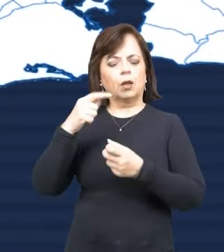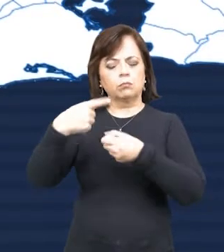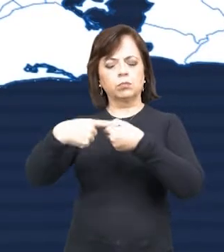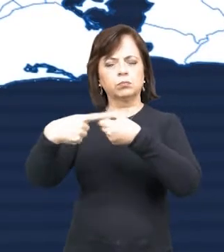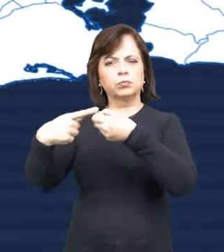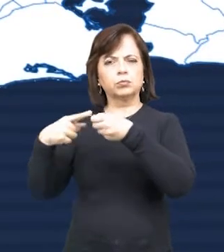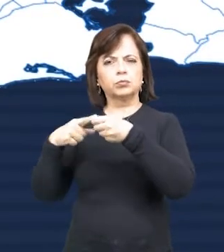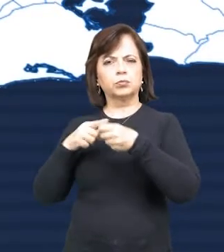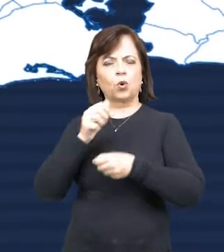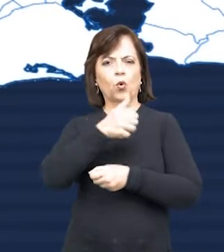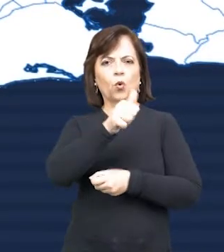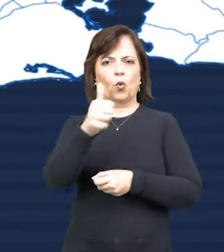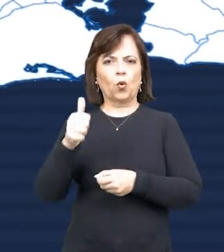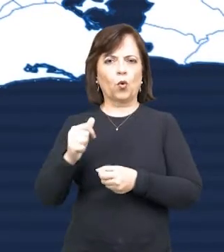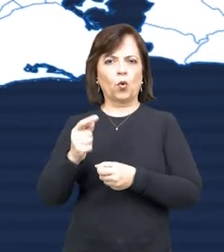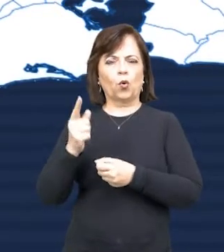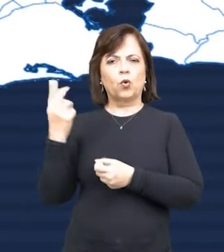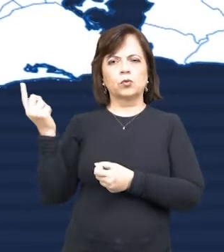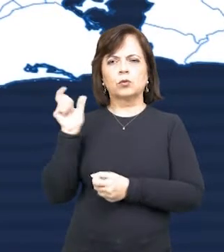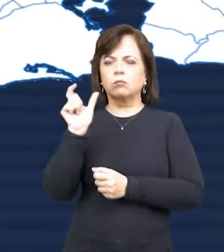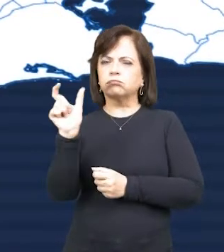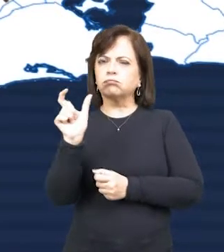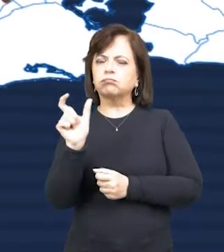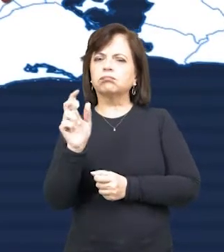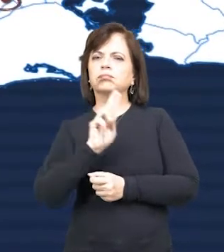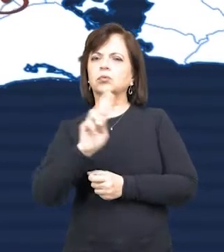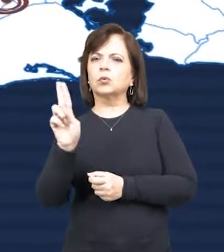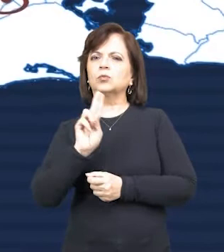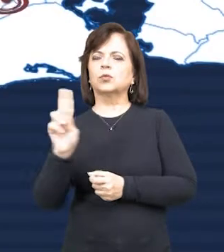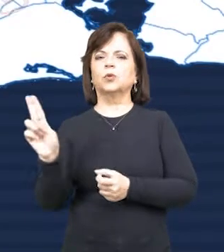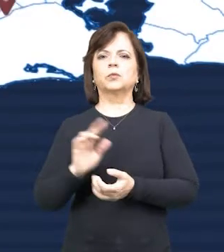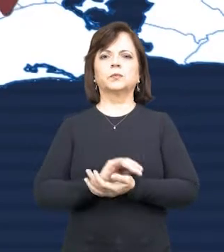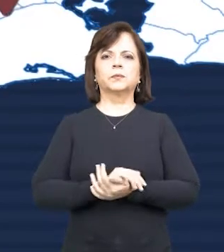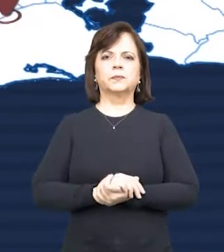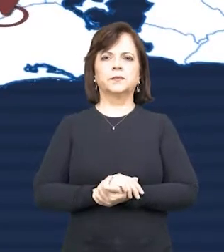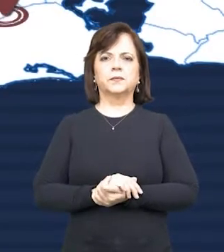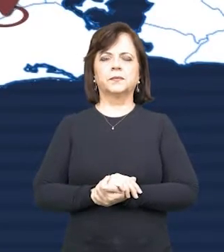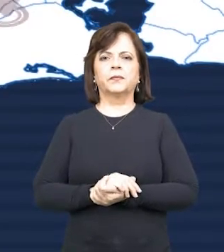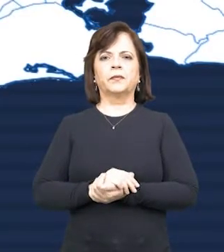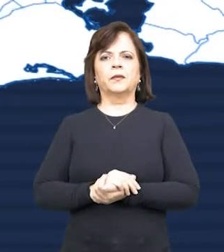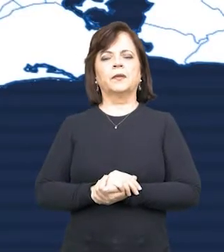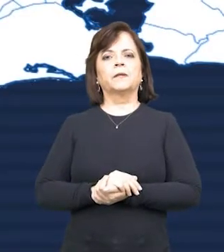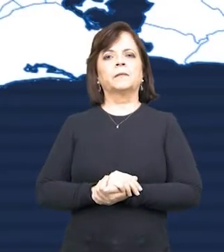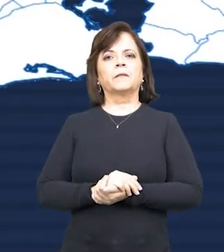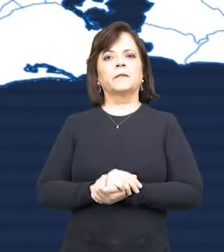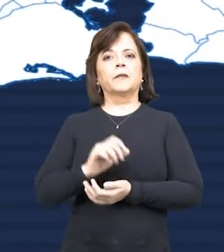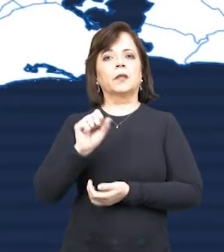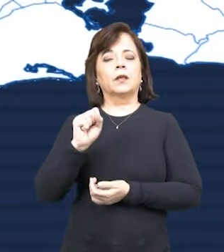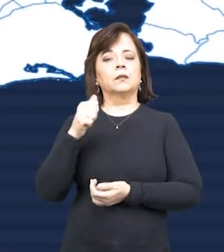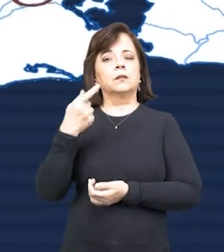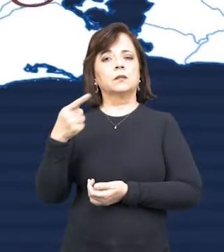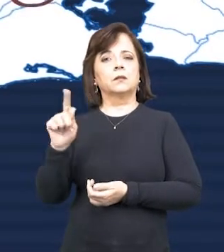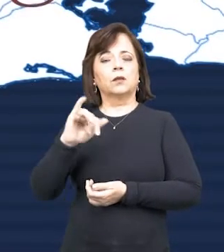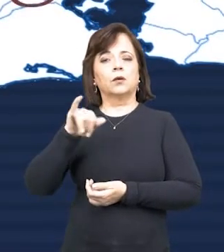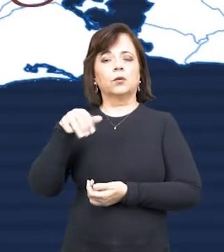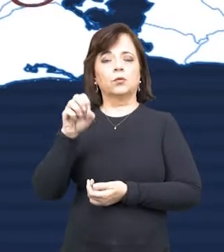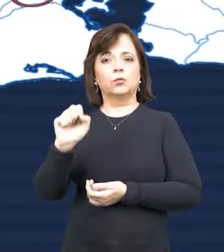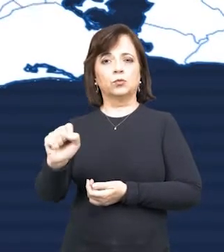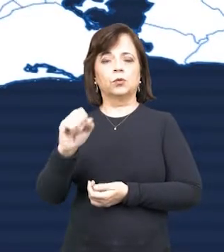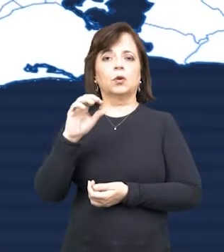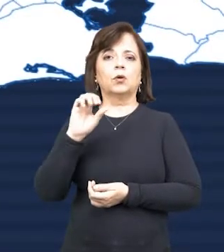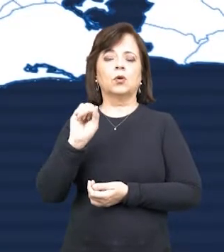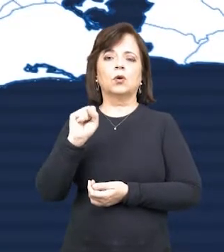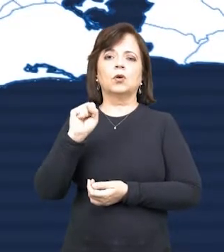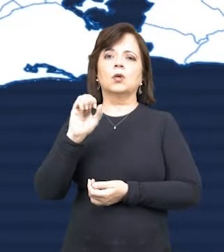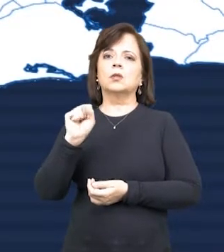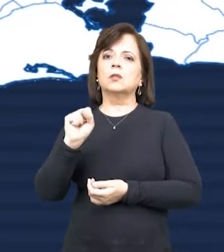Caxias, Itaguaí, Japeri, Magé, Mesquita, Nilópolis, Queimados, São João de Meriti